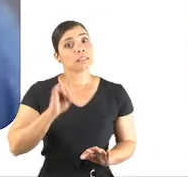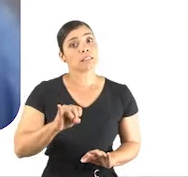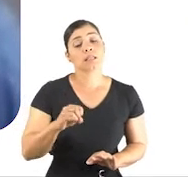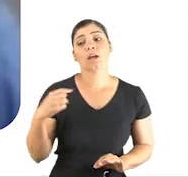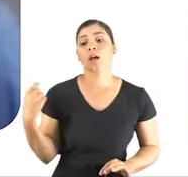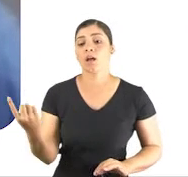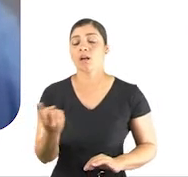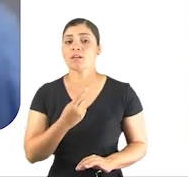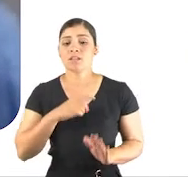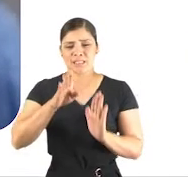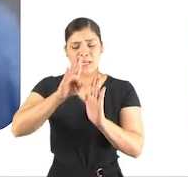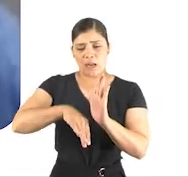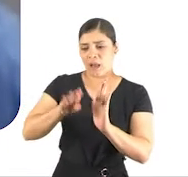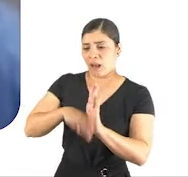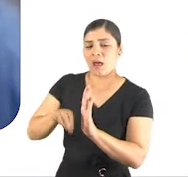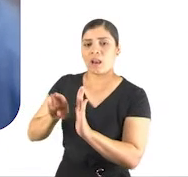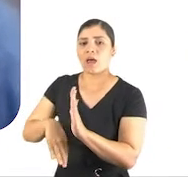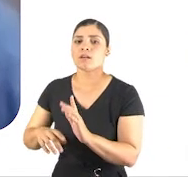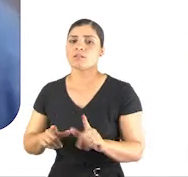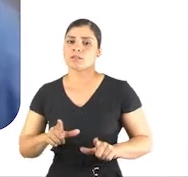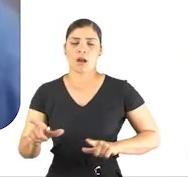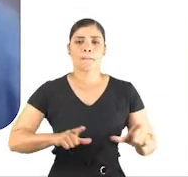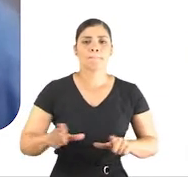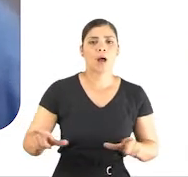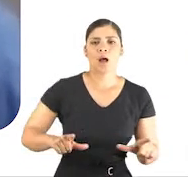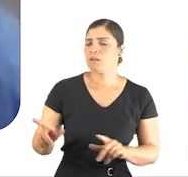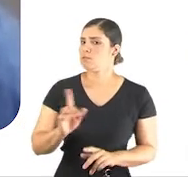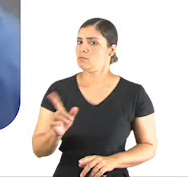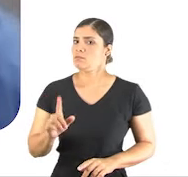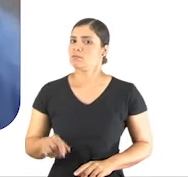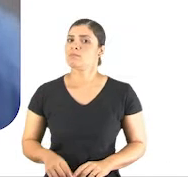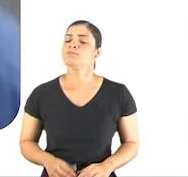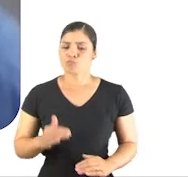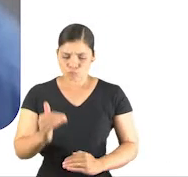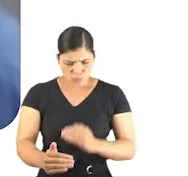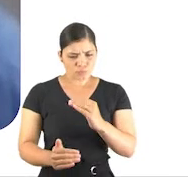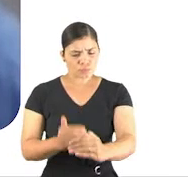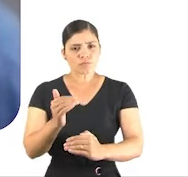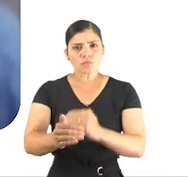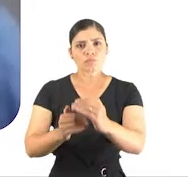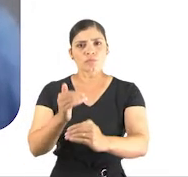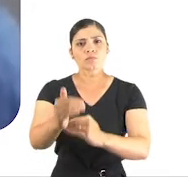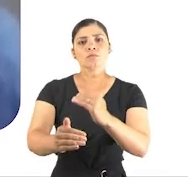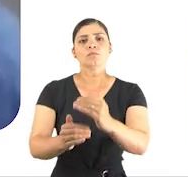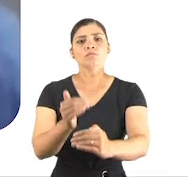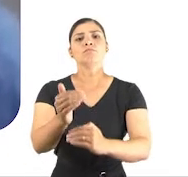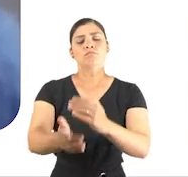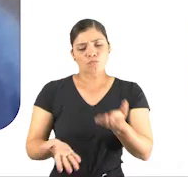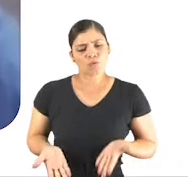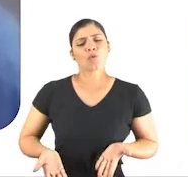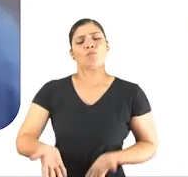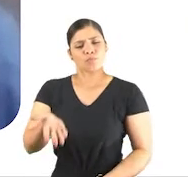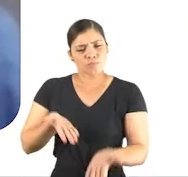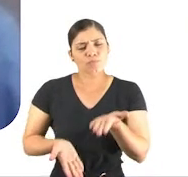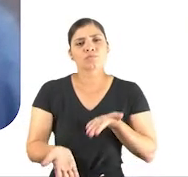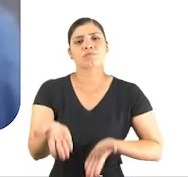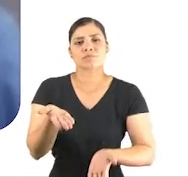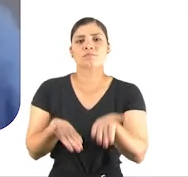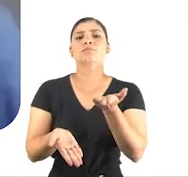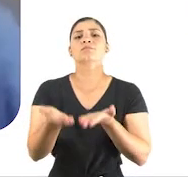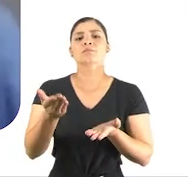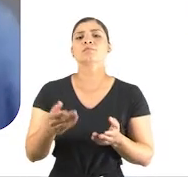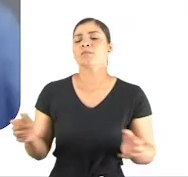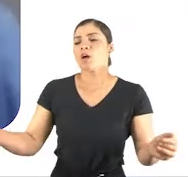nosso trabalho daquele contato com o fornecedor, para o fornecedor ficar engajado e comprometido